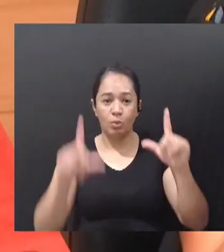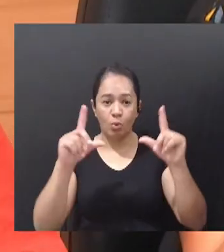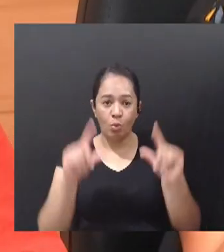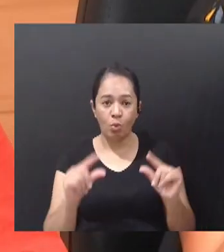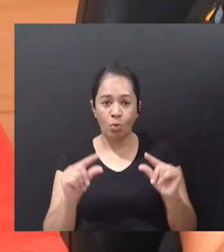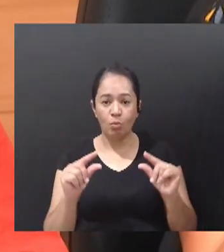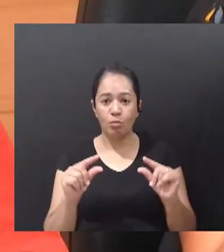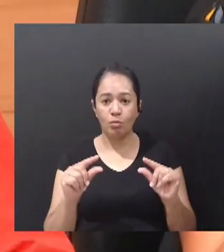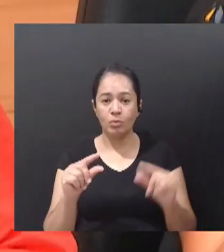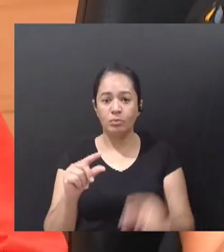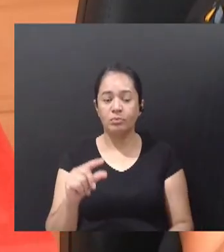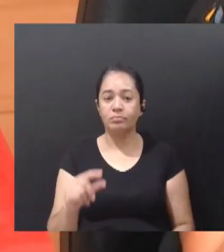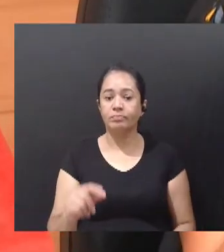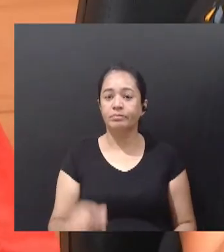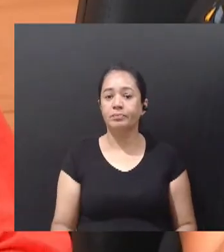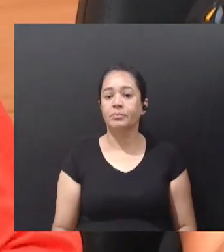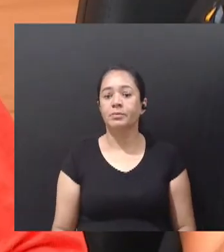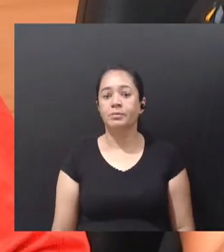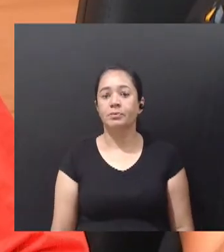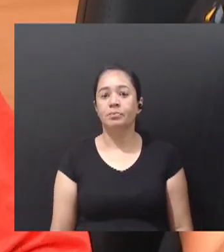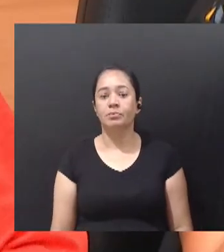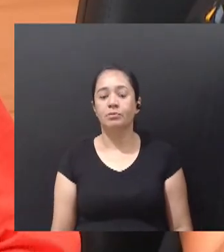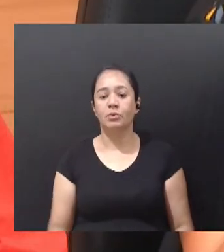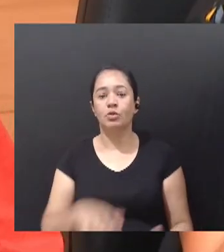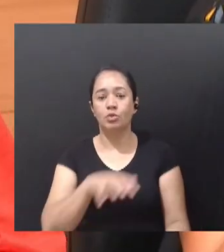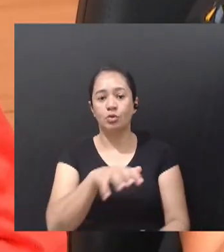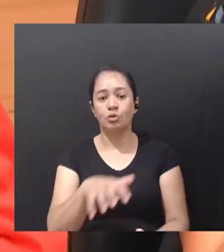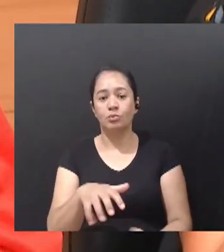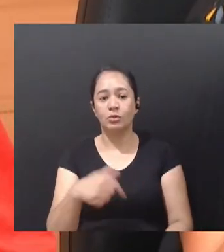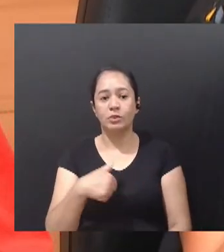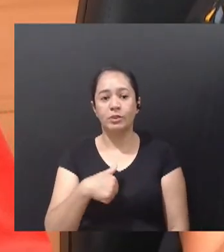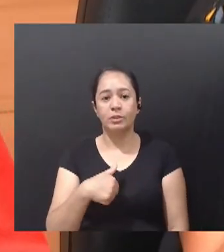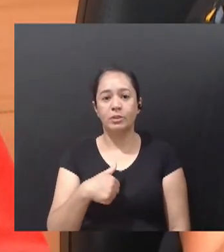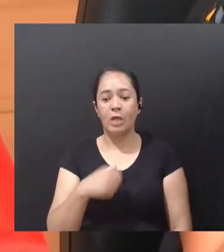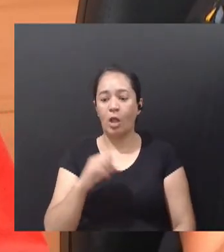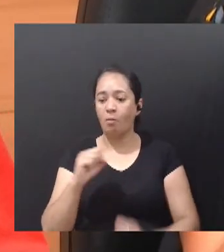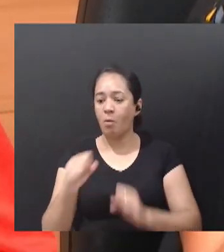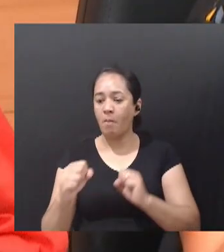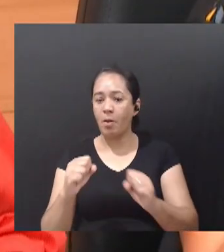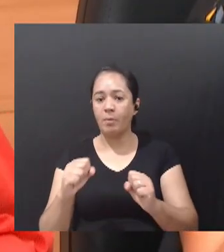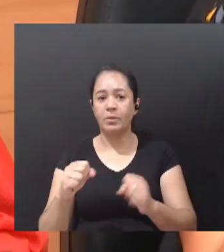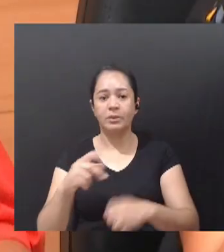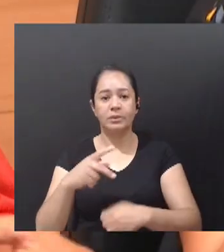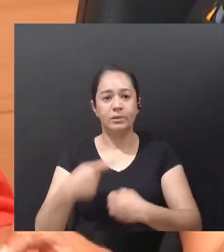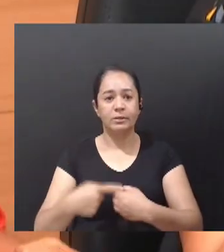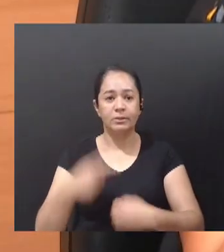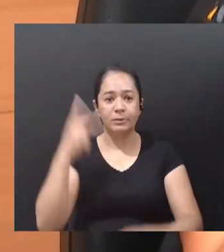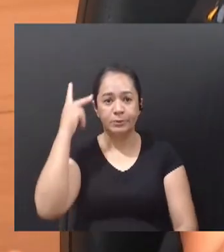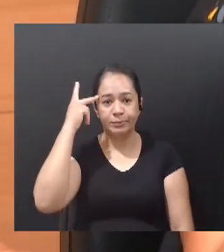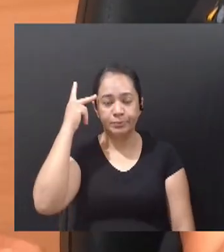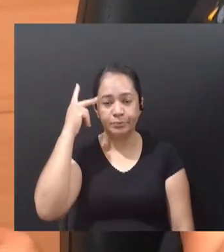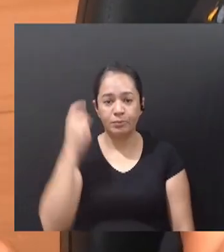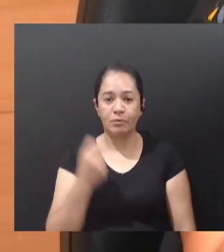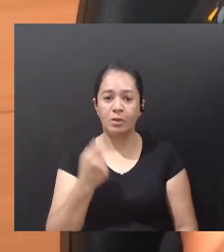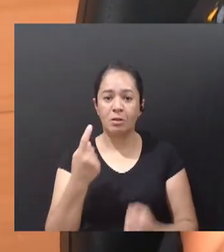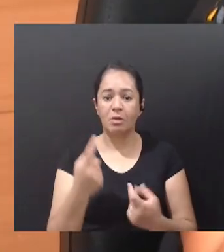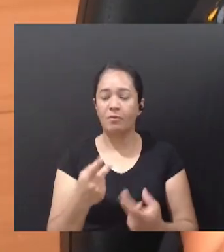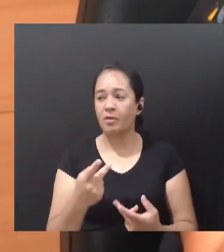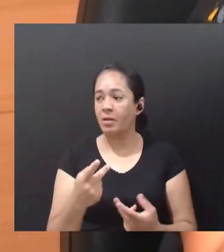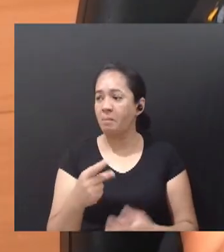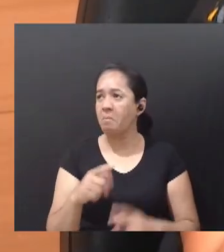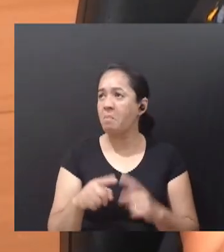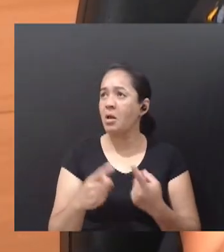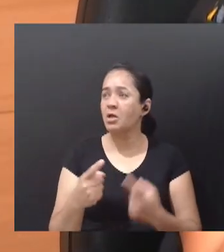extrema do número de homicídios na cidade de São Paulo. Alguns dizem, não, mas isso foi obra do